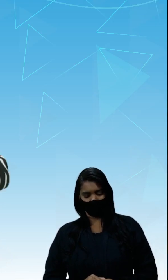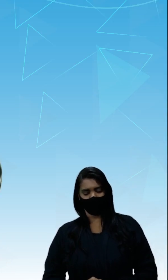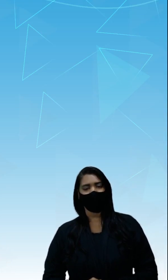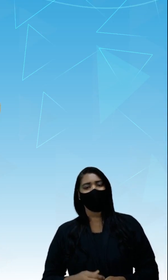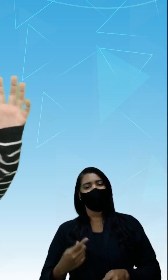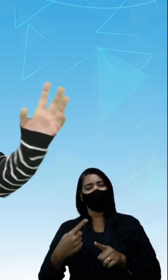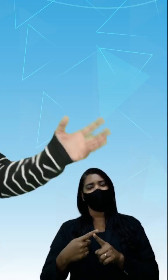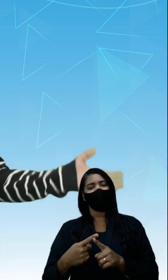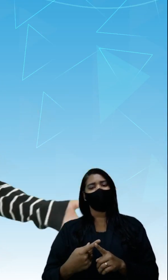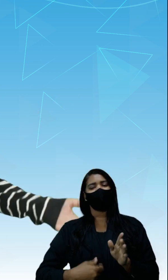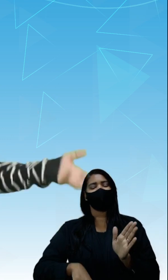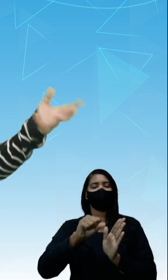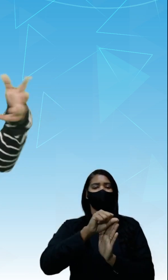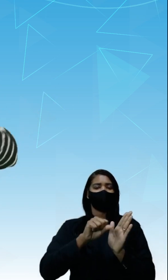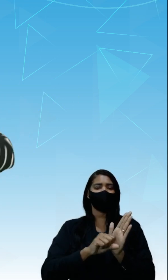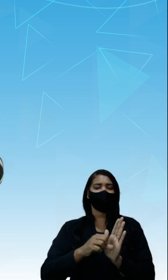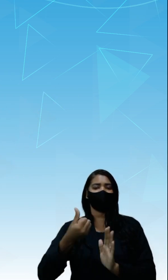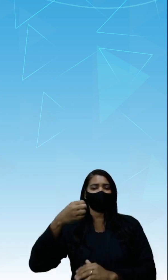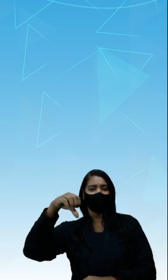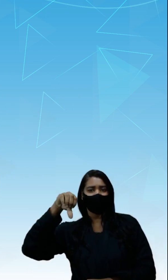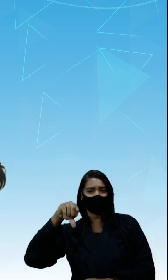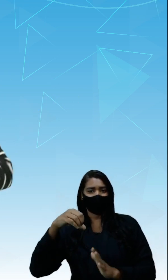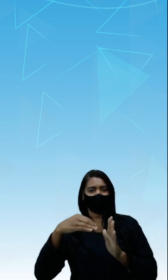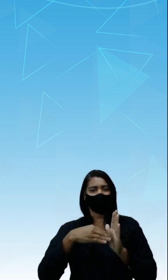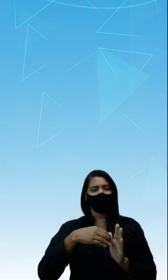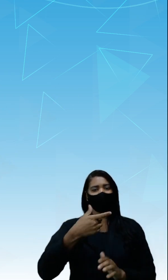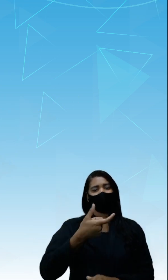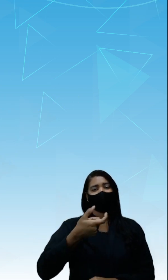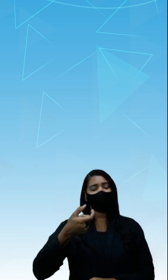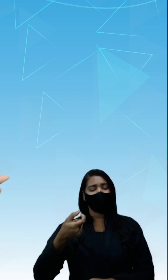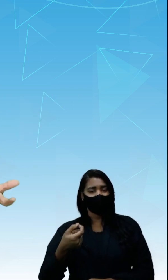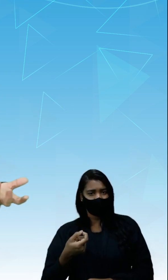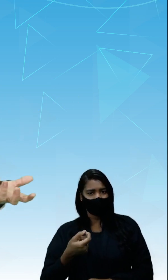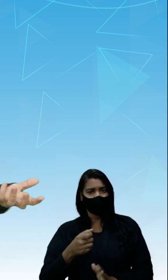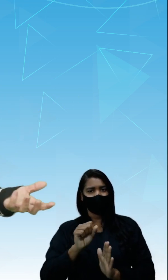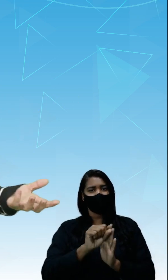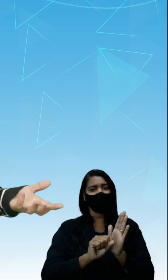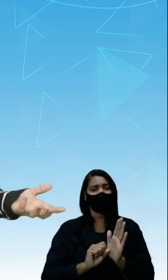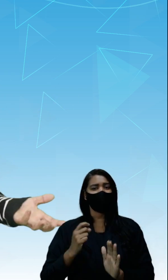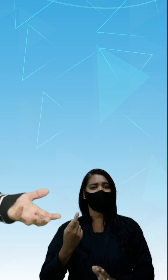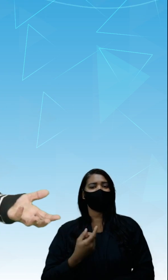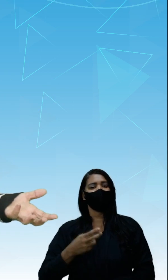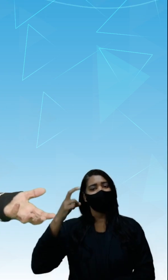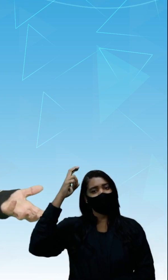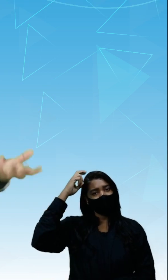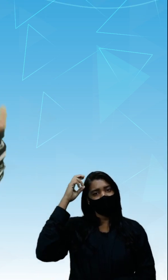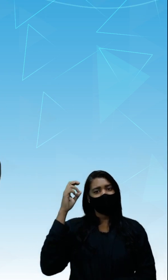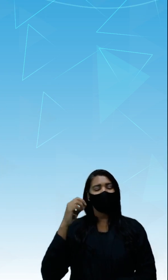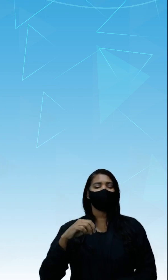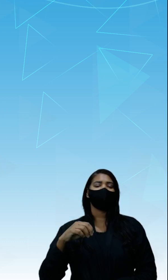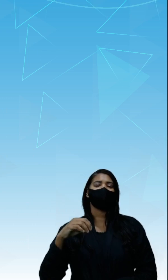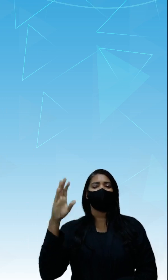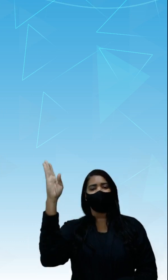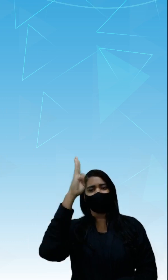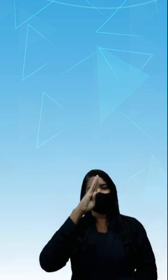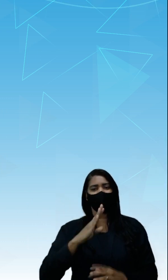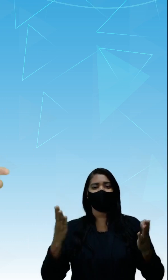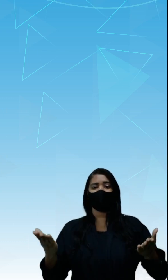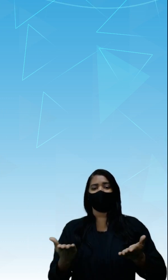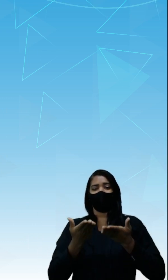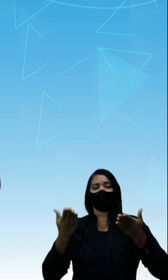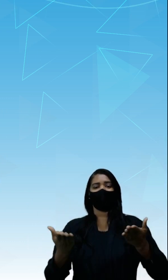lá no século XIX até o século XX, a nossa cultura linda, maravilhosa brasileira, ela tem promovido